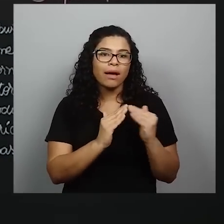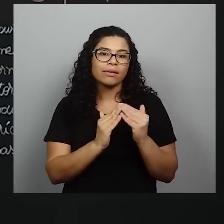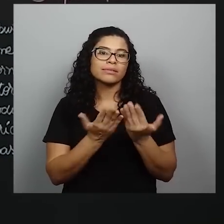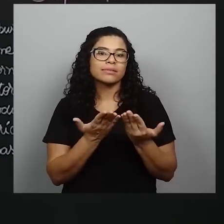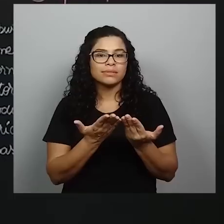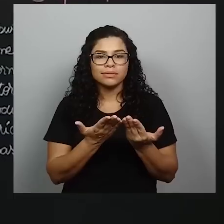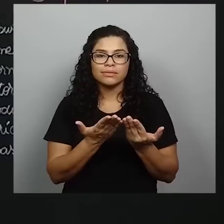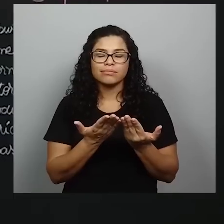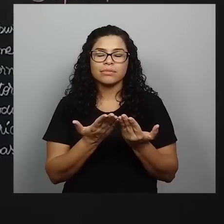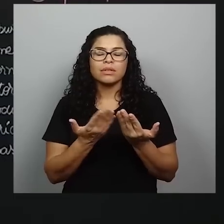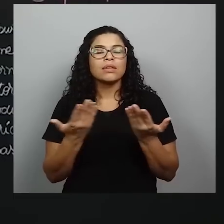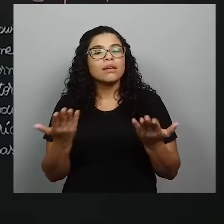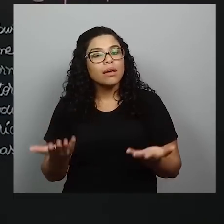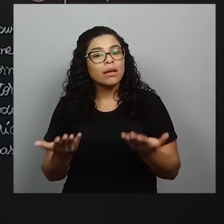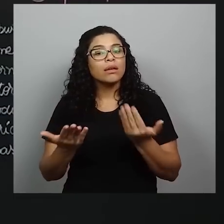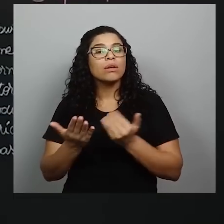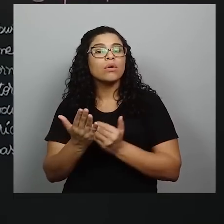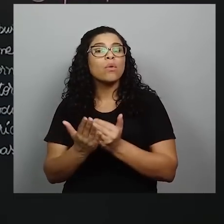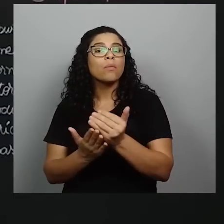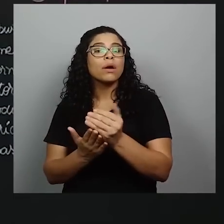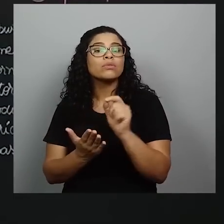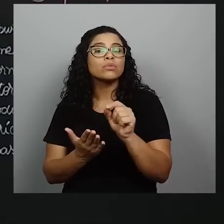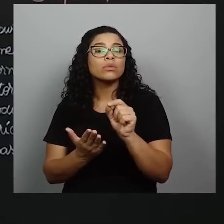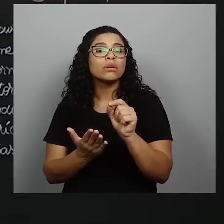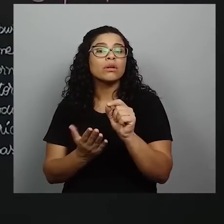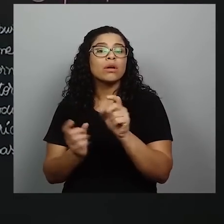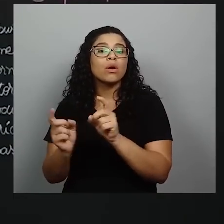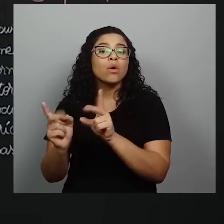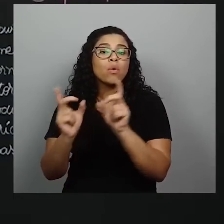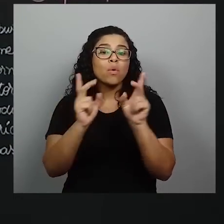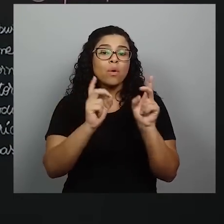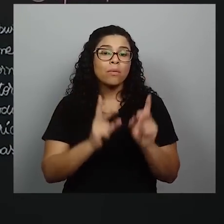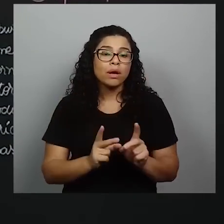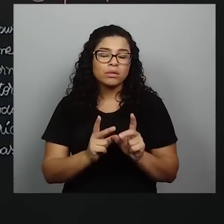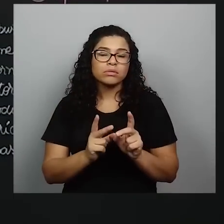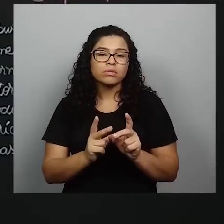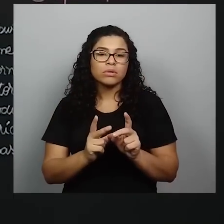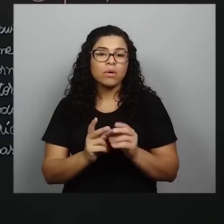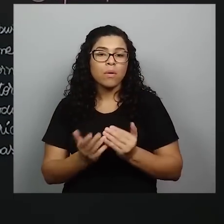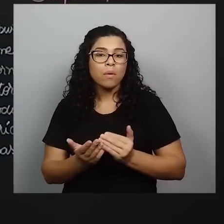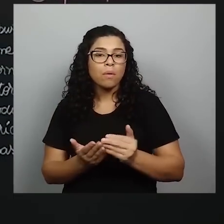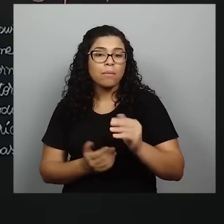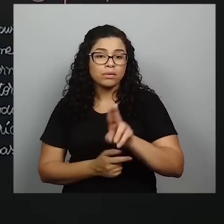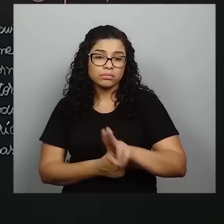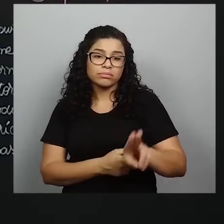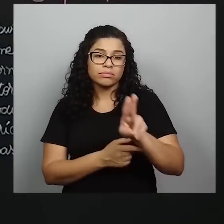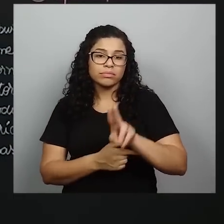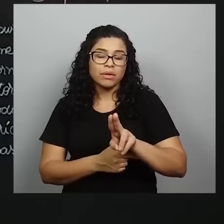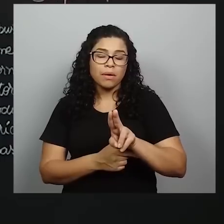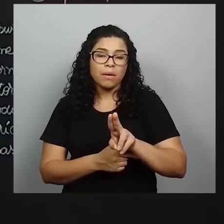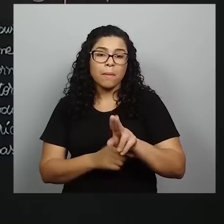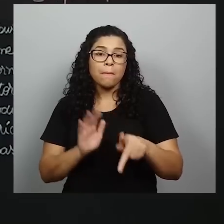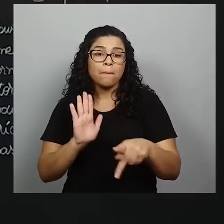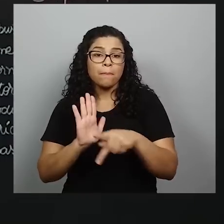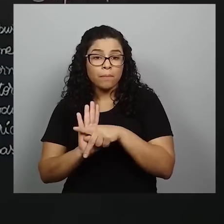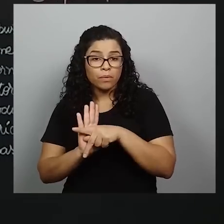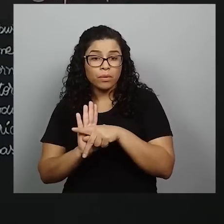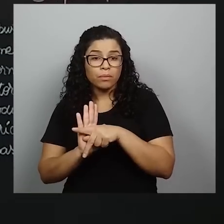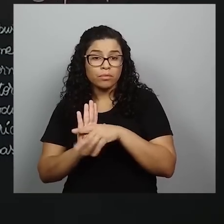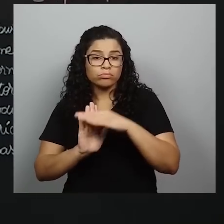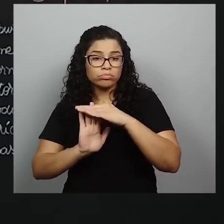de financiamentos. Aí o comércio vai meio que funcionar ali, mas pautado nas políticas do